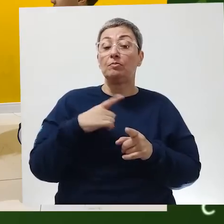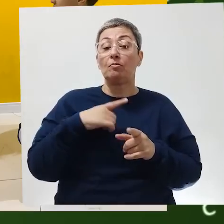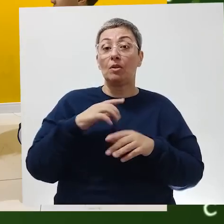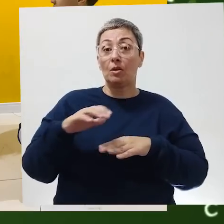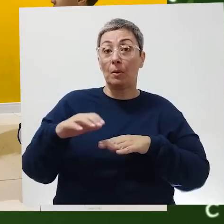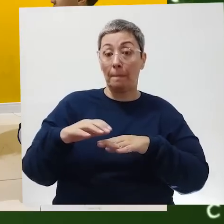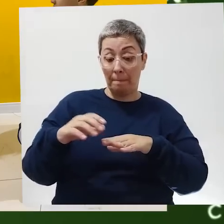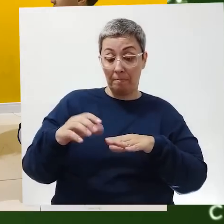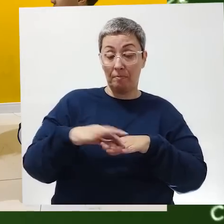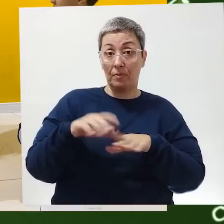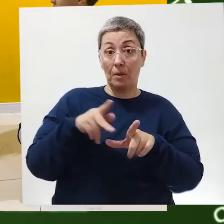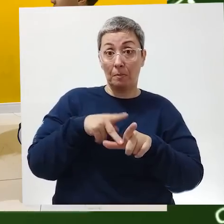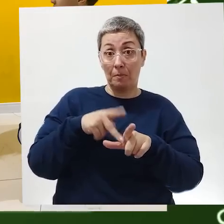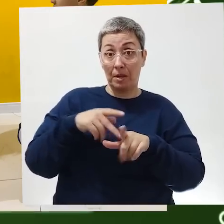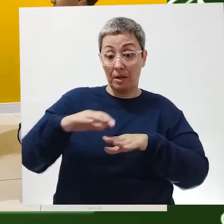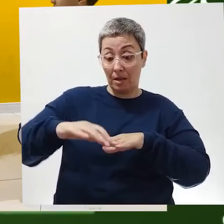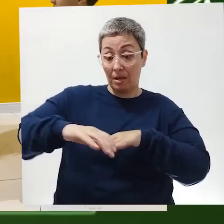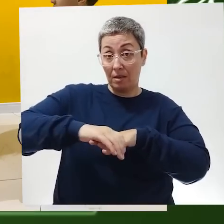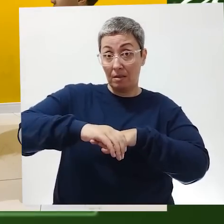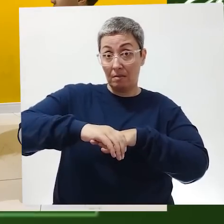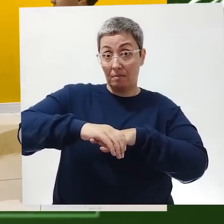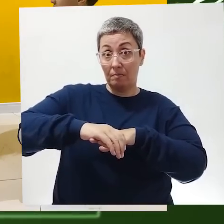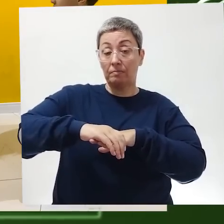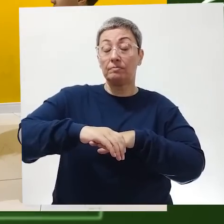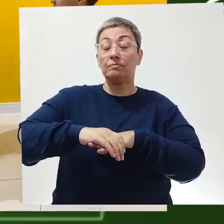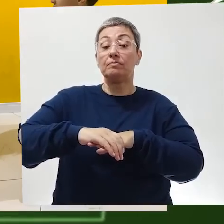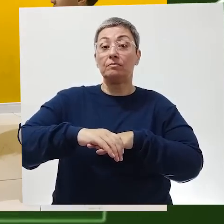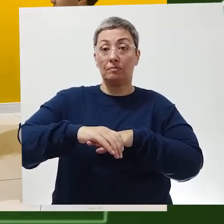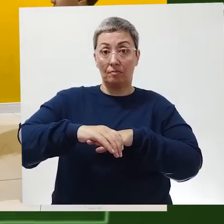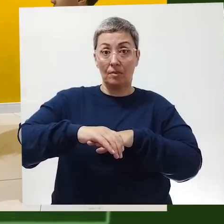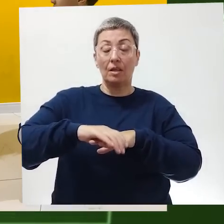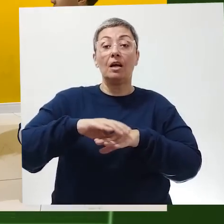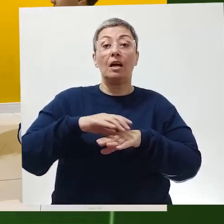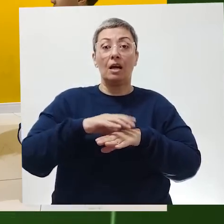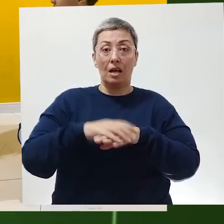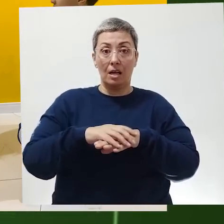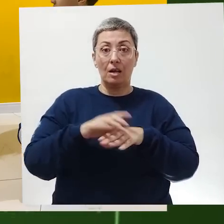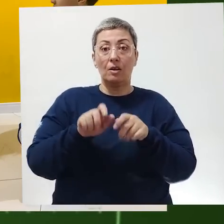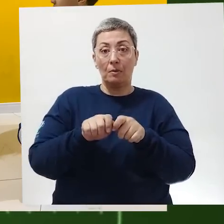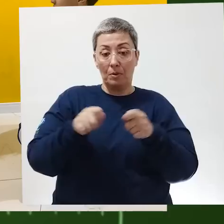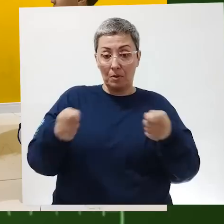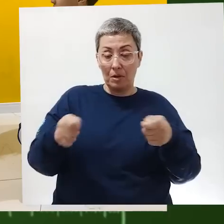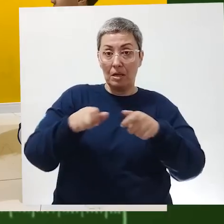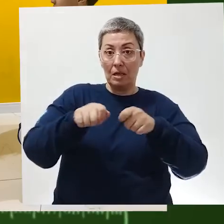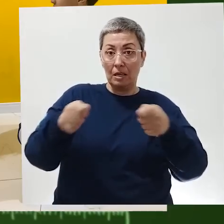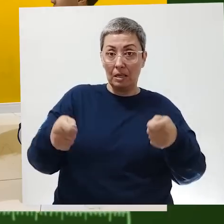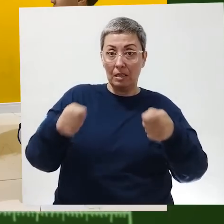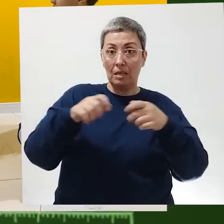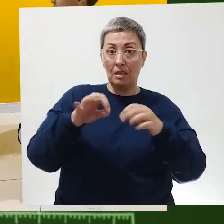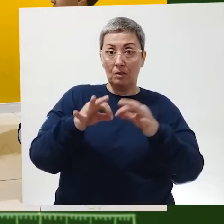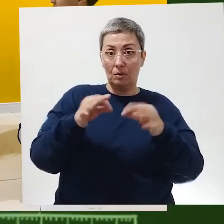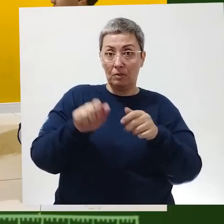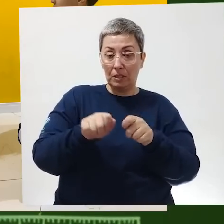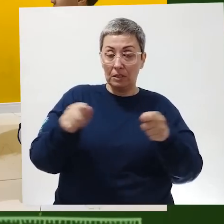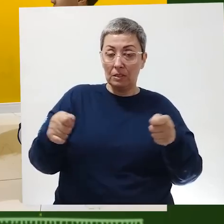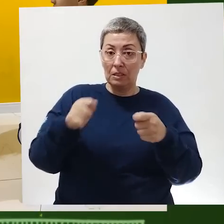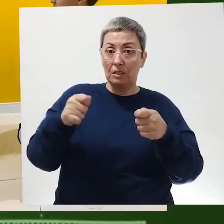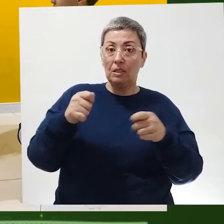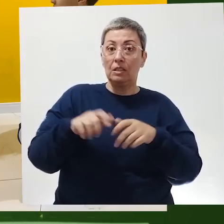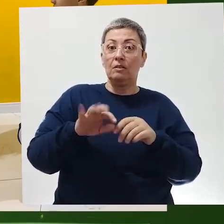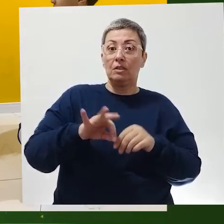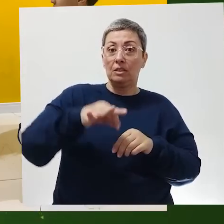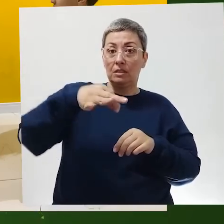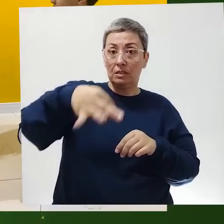o pé dentro do tênis, né? E aí eu abro bem os cadarços, deixo bem folgado, subo bem